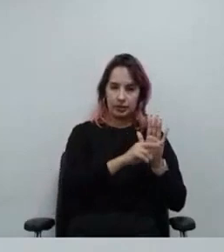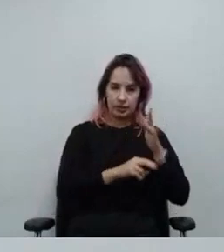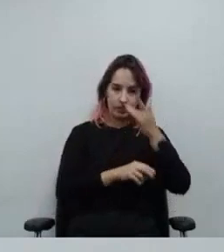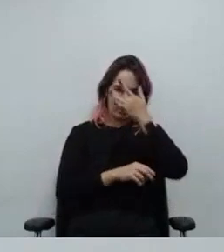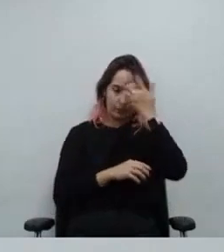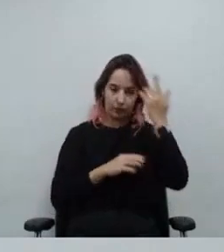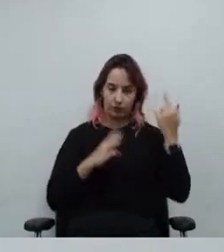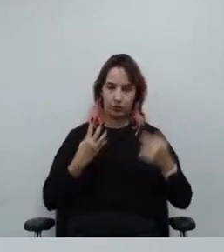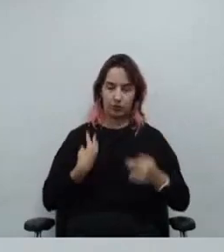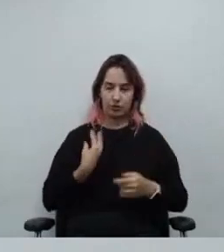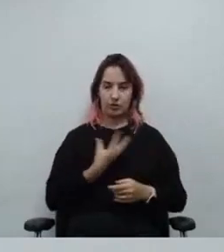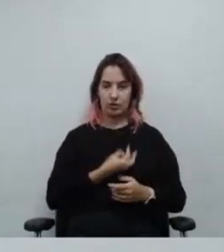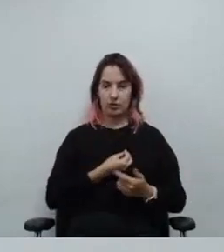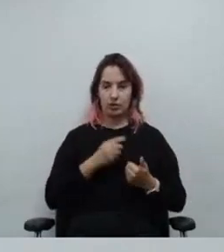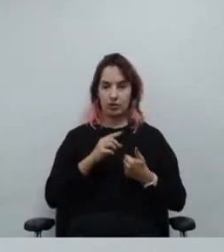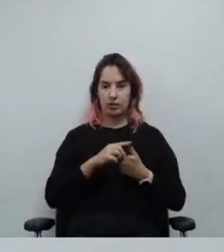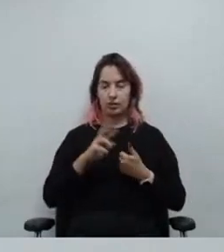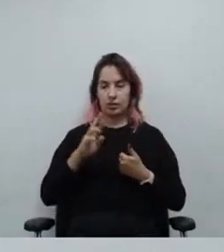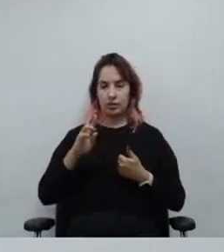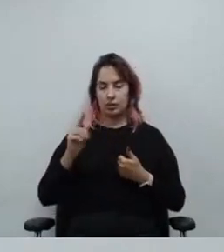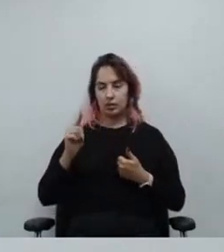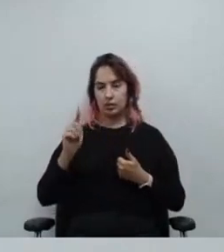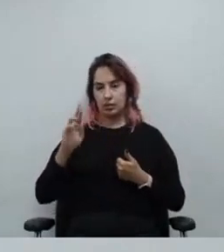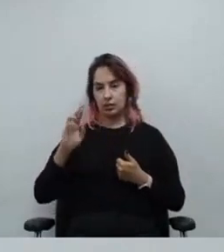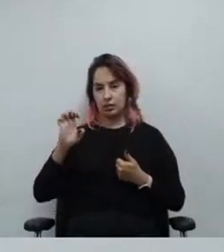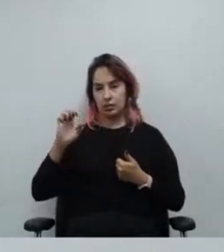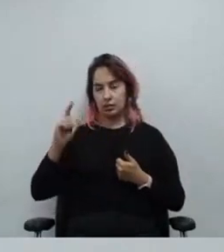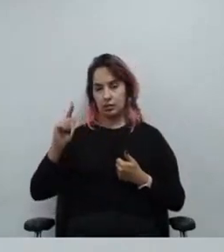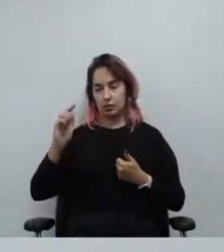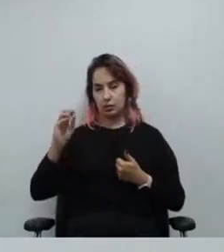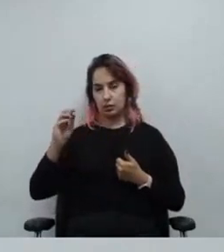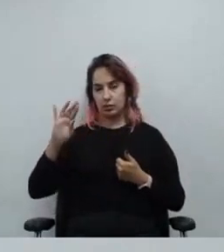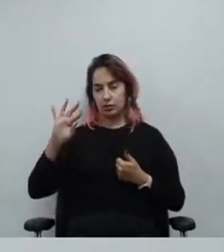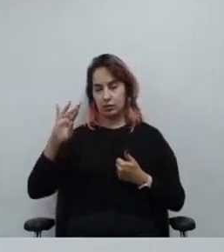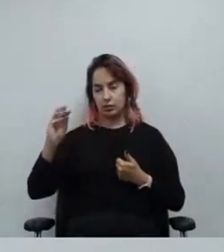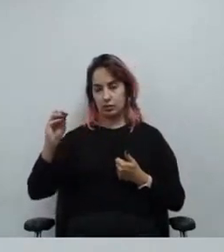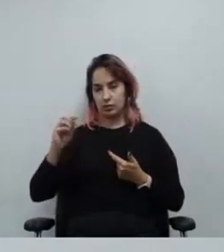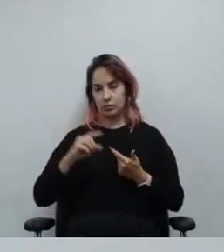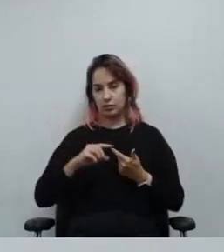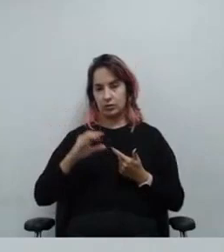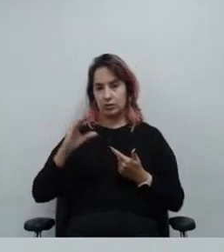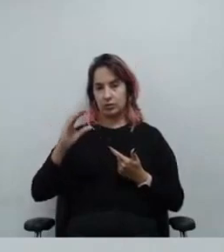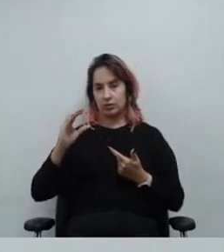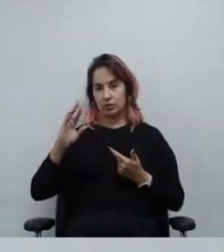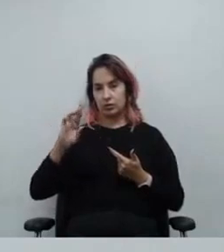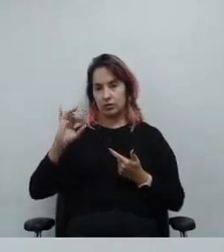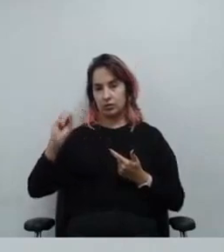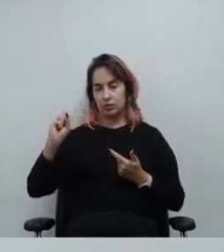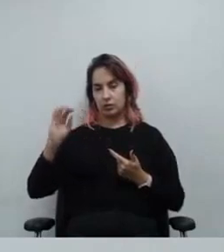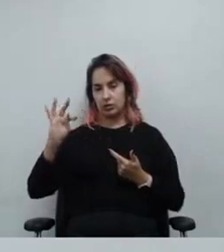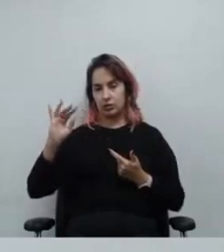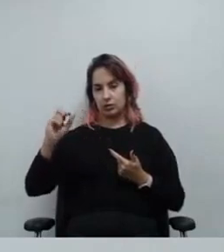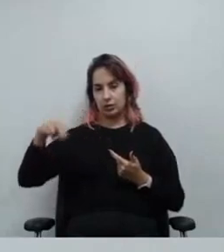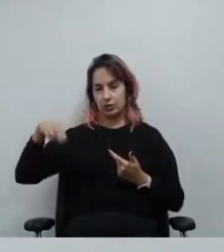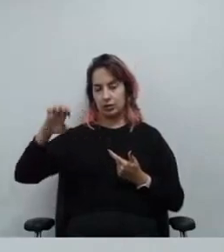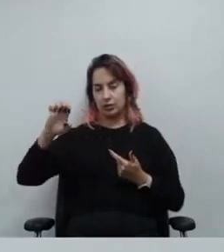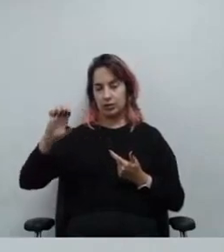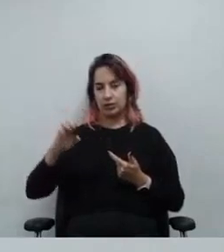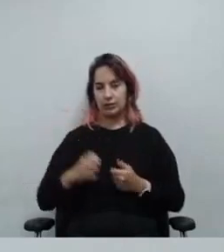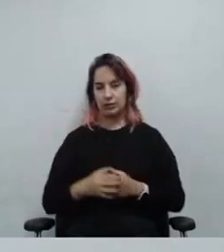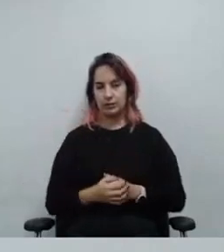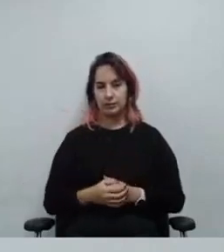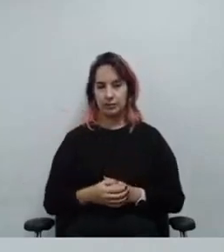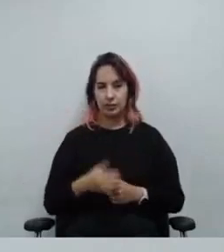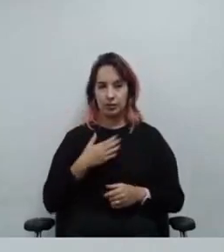pessoas trans, Gregório Soria Henriques Figueiredo e Cristine Fernanda Rosa. É como